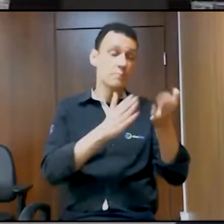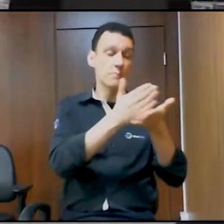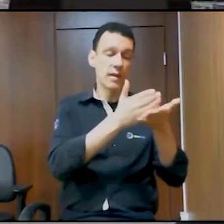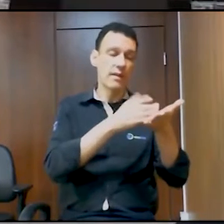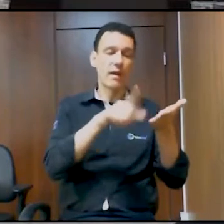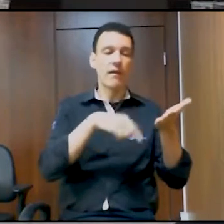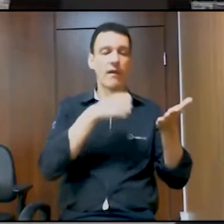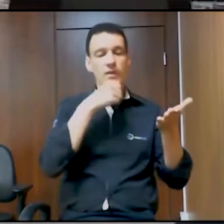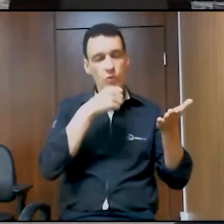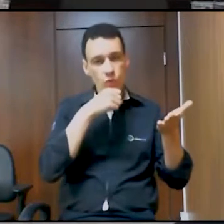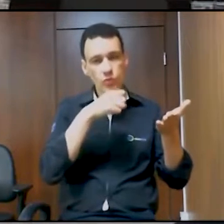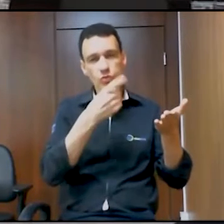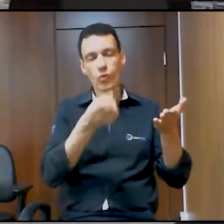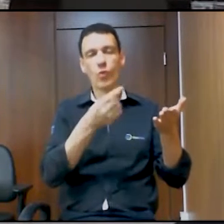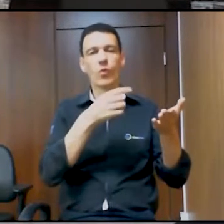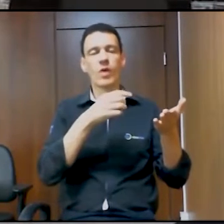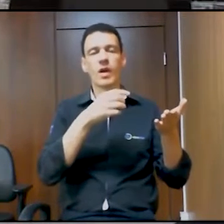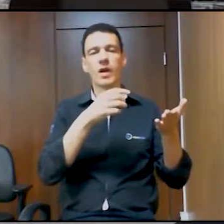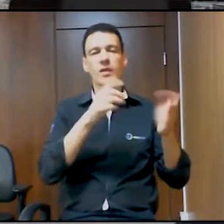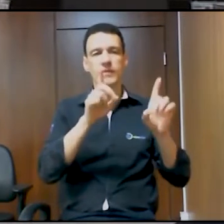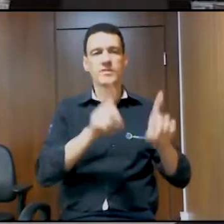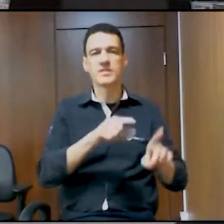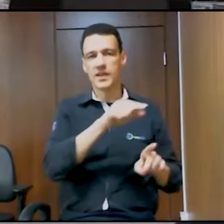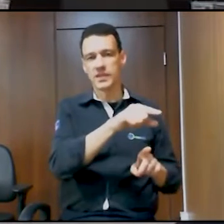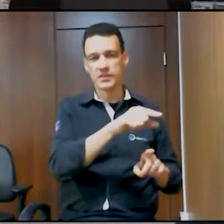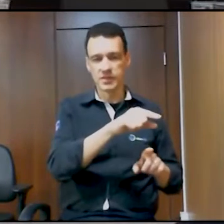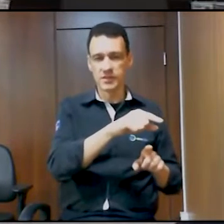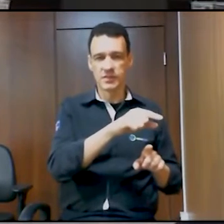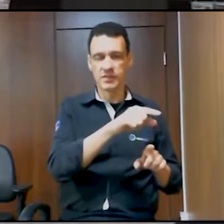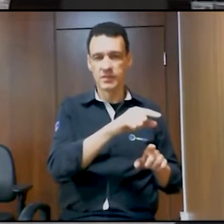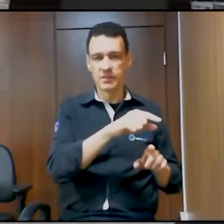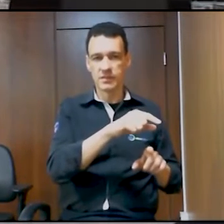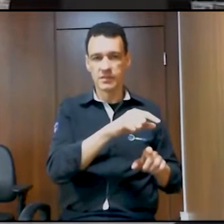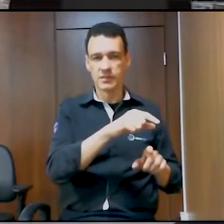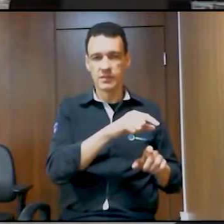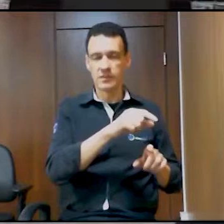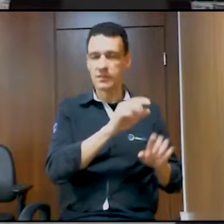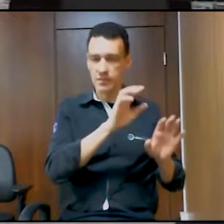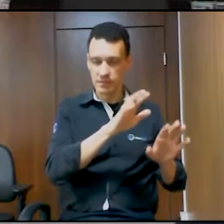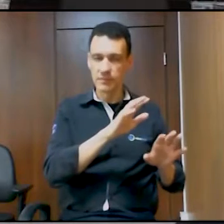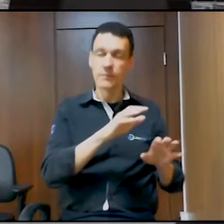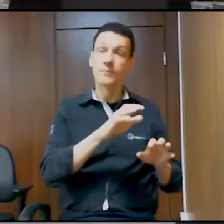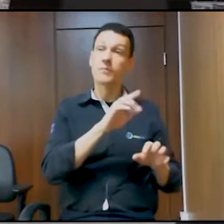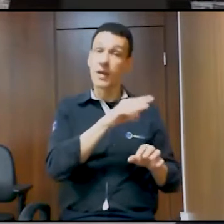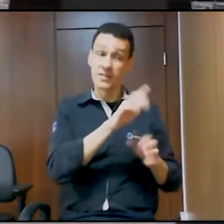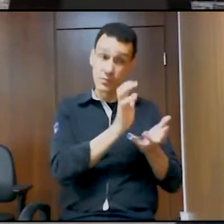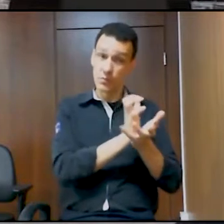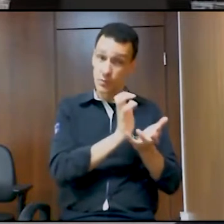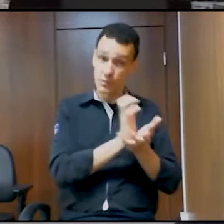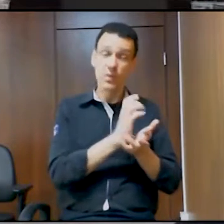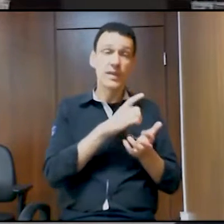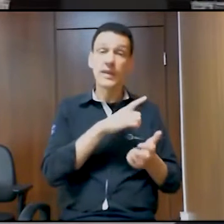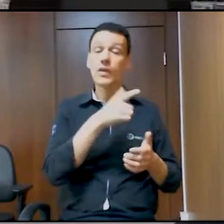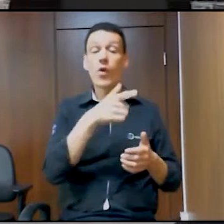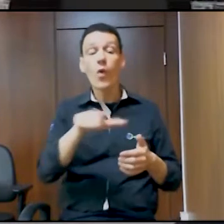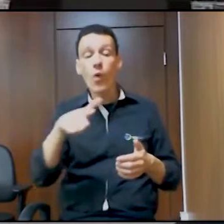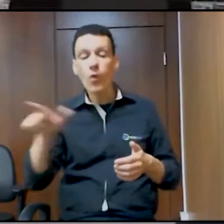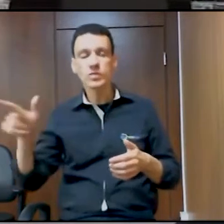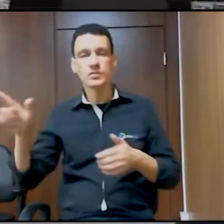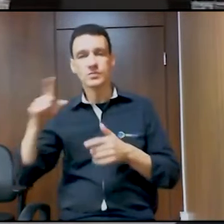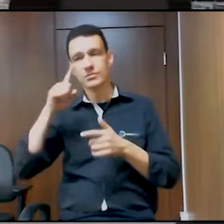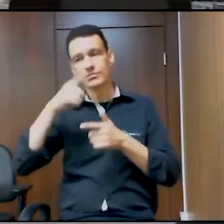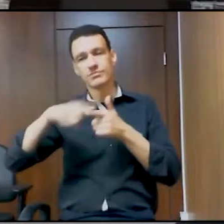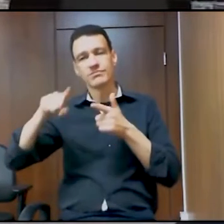causa do BPC. O peso do BPC na renda é muito grande. Mas esse grupo tem outros fatores de vulnerabilidade, outros fatores que às